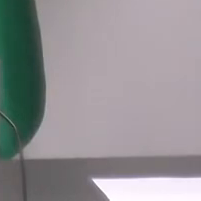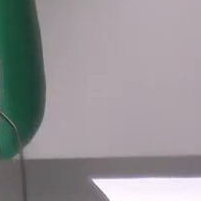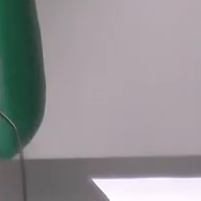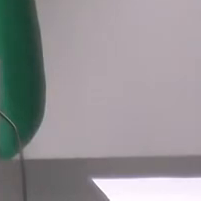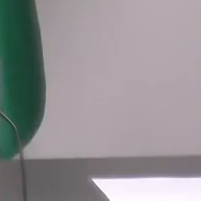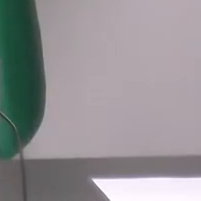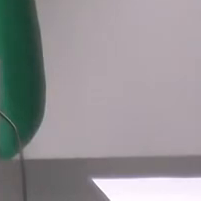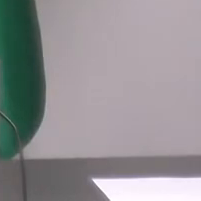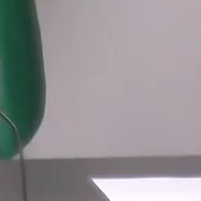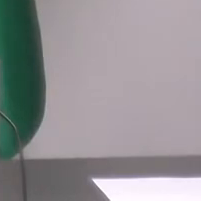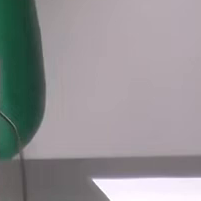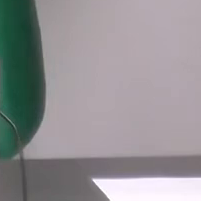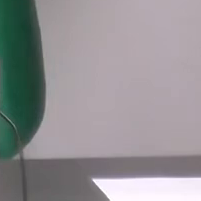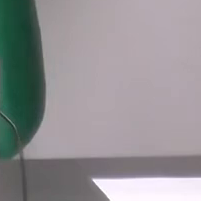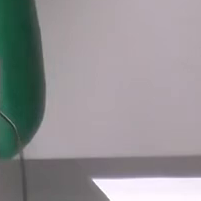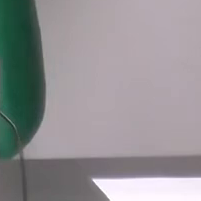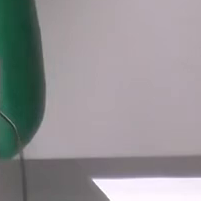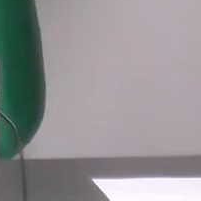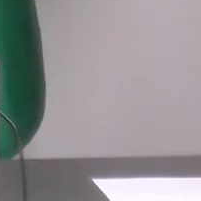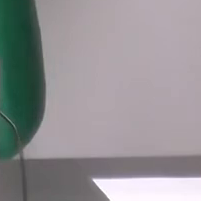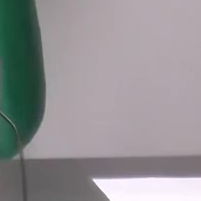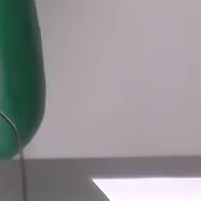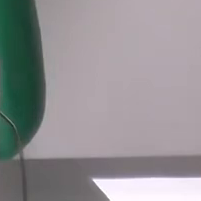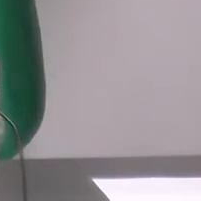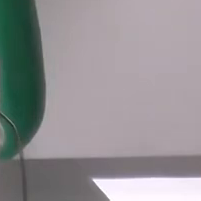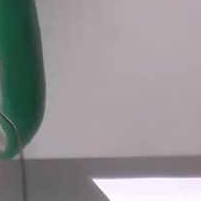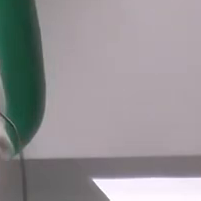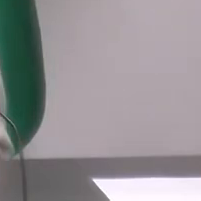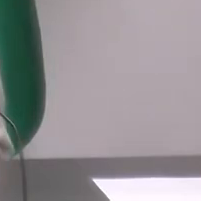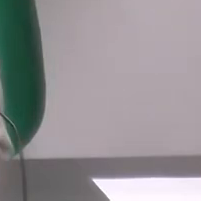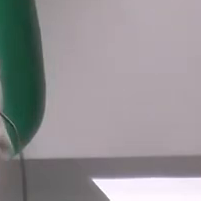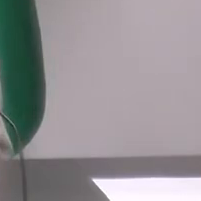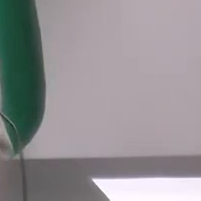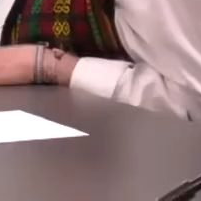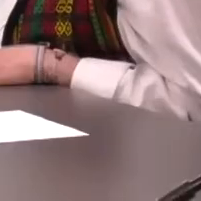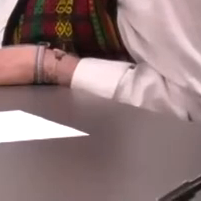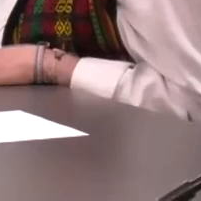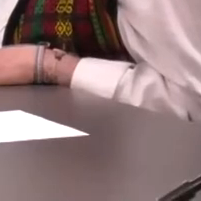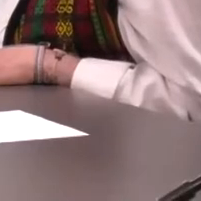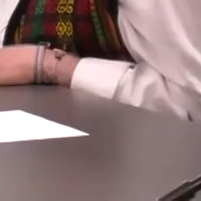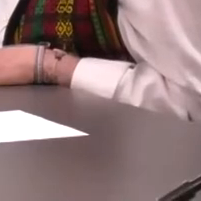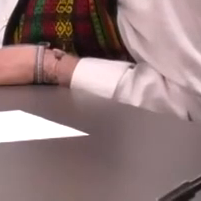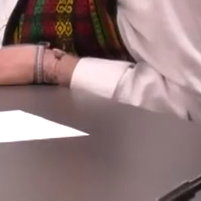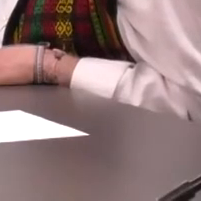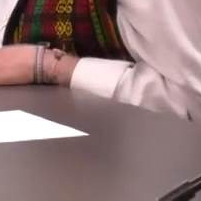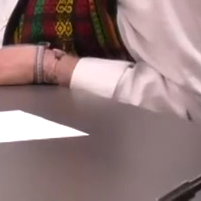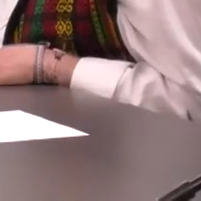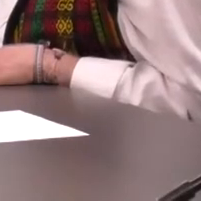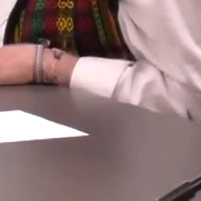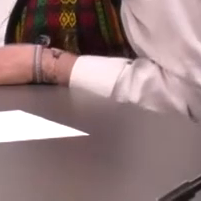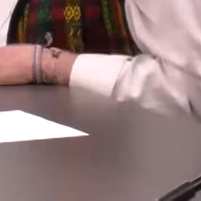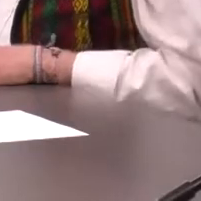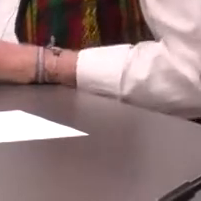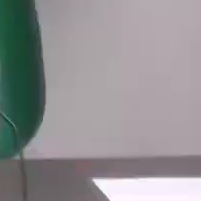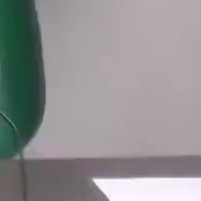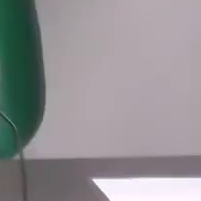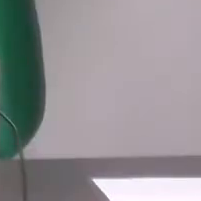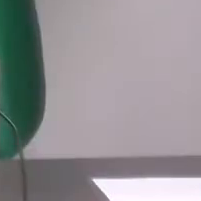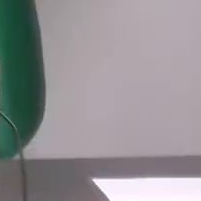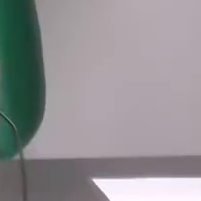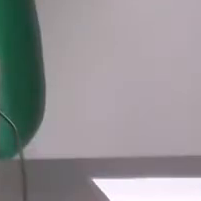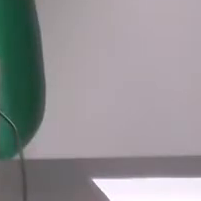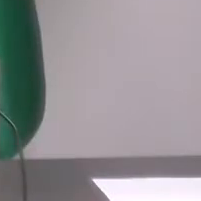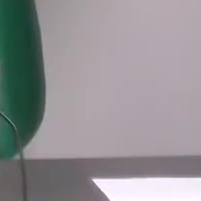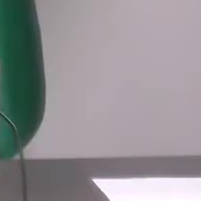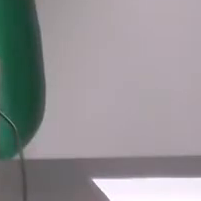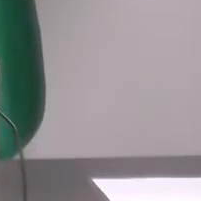área da saúde da Fiocruz da UFRJ e o Rio foi o primeiro estado a ter essa lei é claro